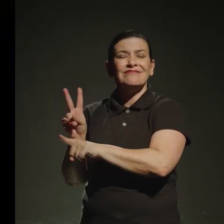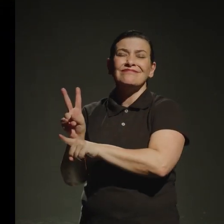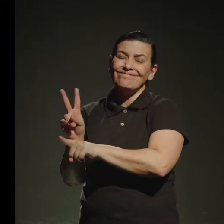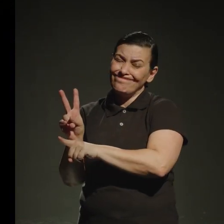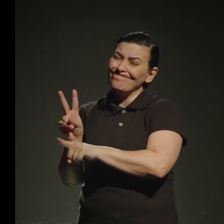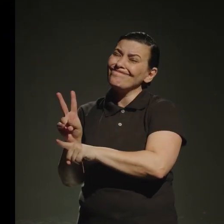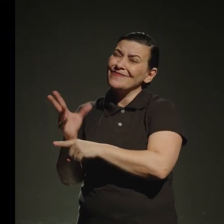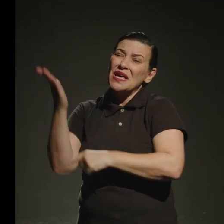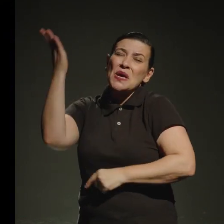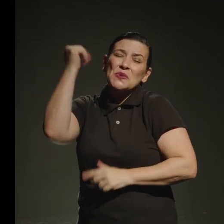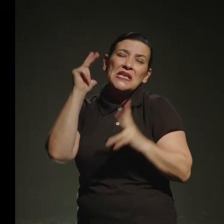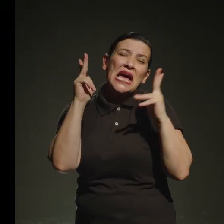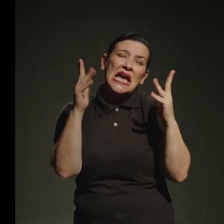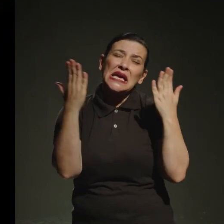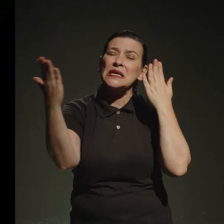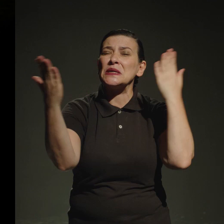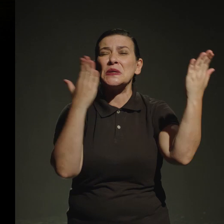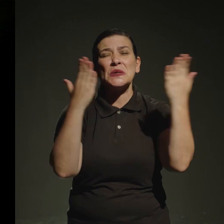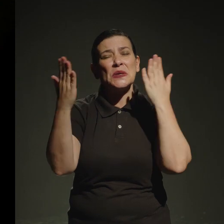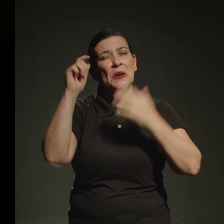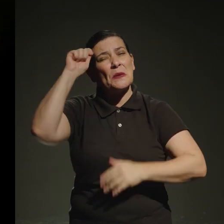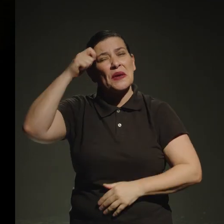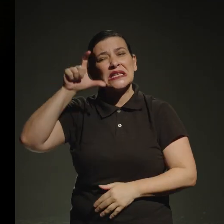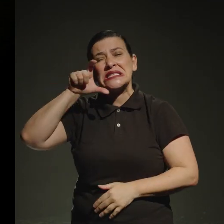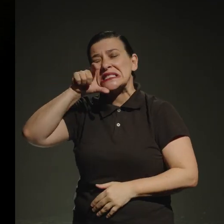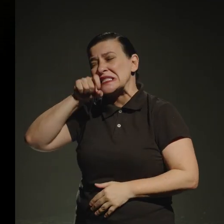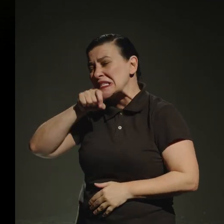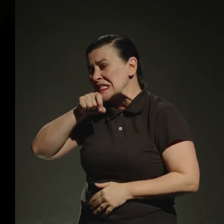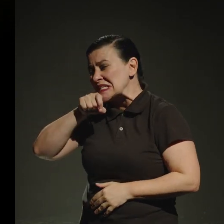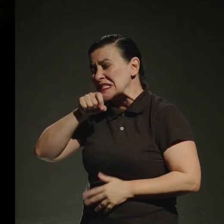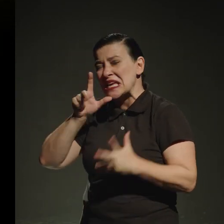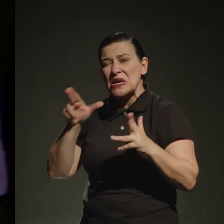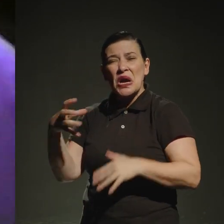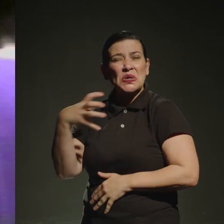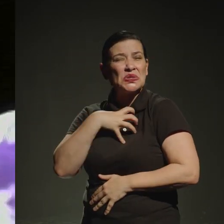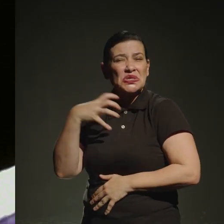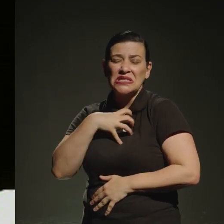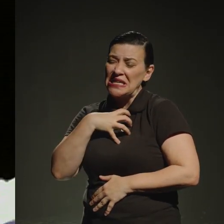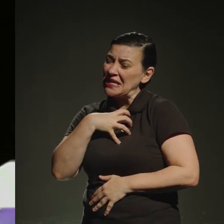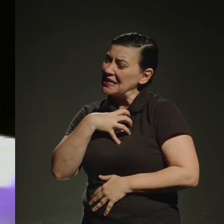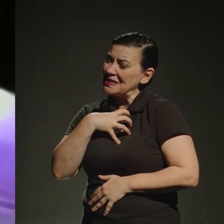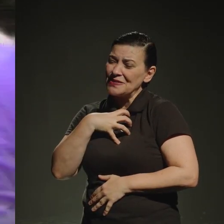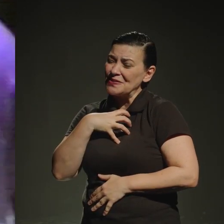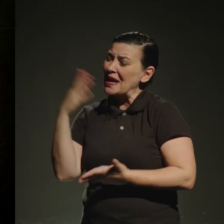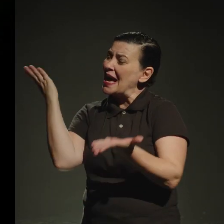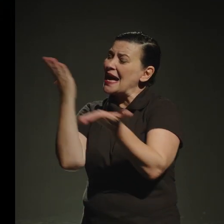Nunca mais. Miguel vai repetindo nunca mais e volta a se transformar em Quixote.